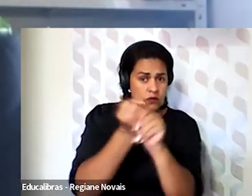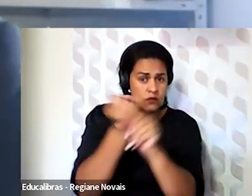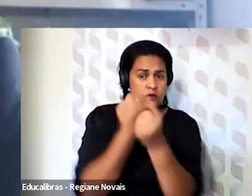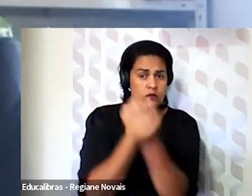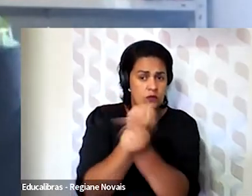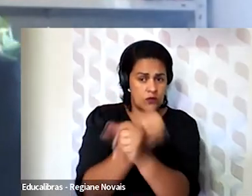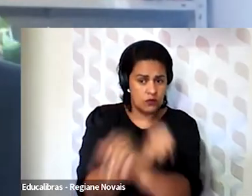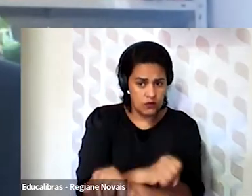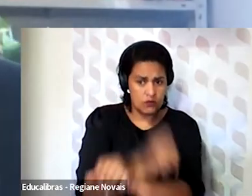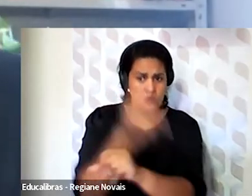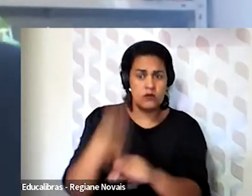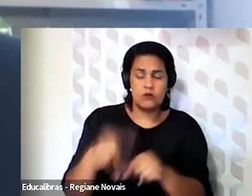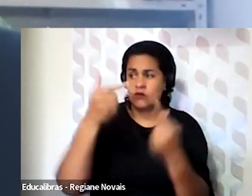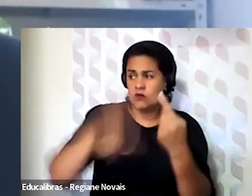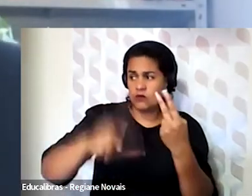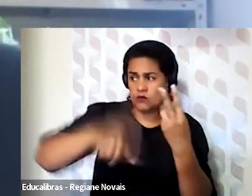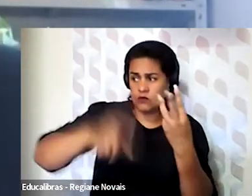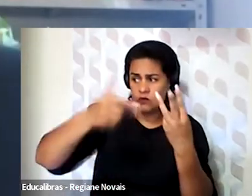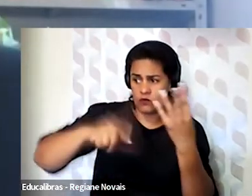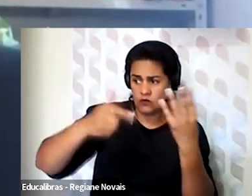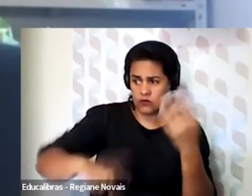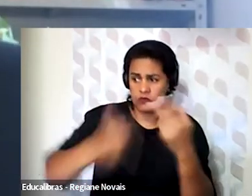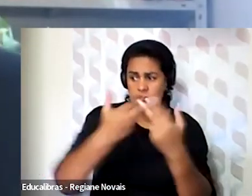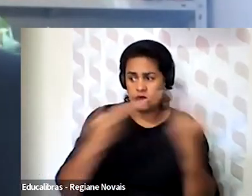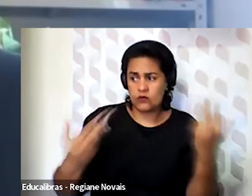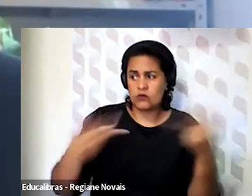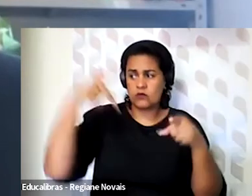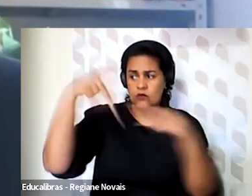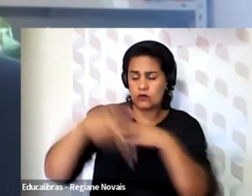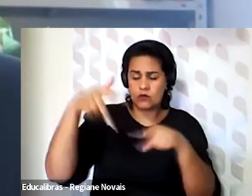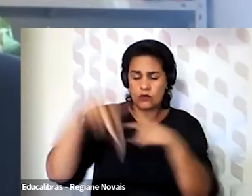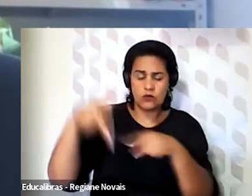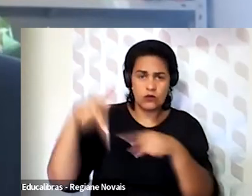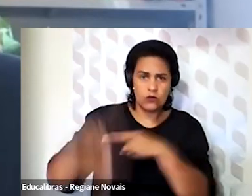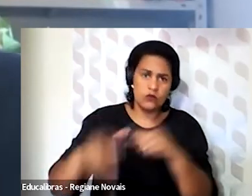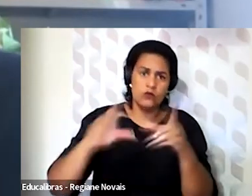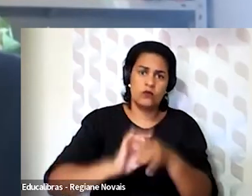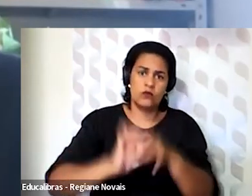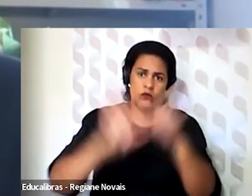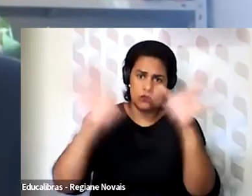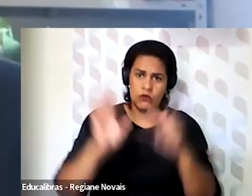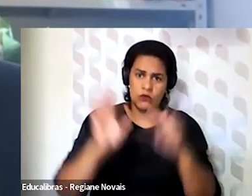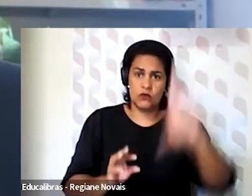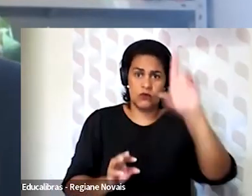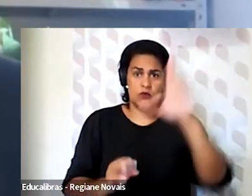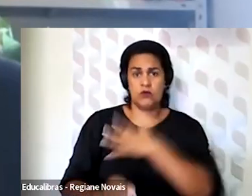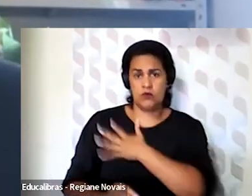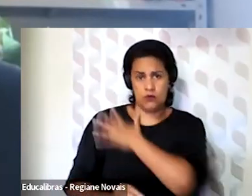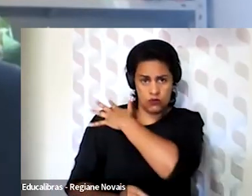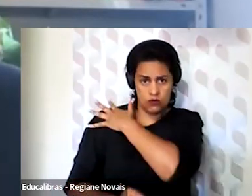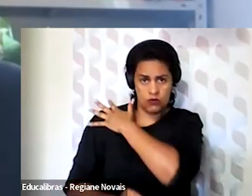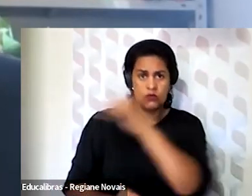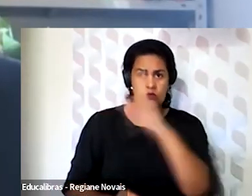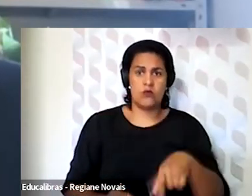sucessivas rupturas democráticas, principalmente perpetradas pelos militares. Ou seja, o Brasil é um lugar em que os militares não estão